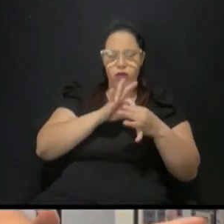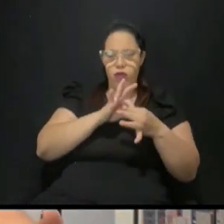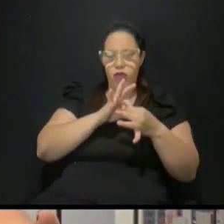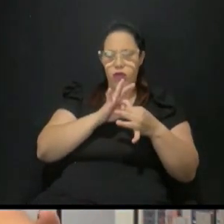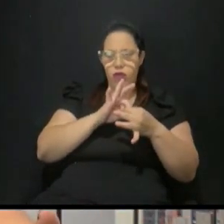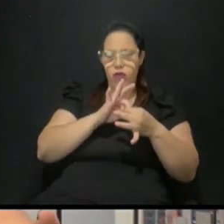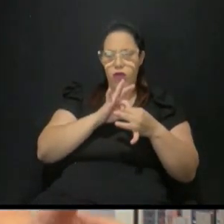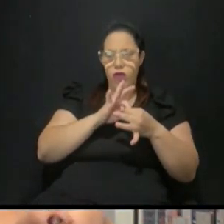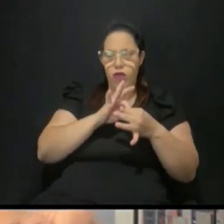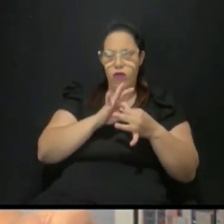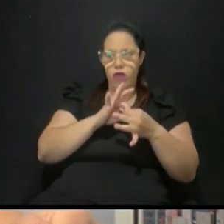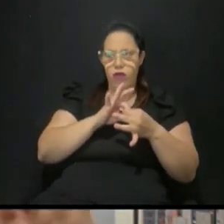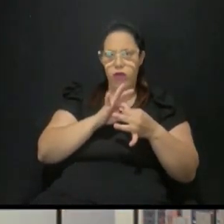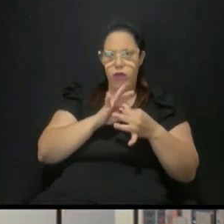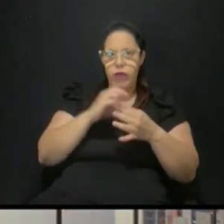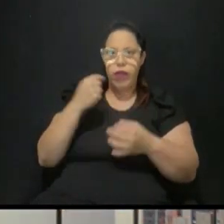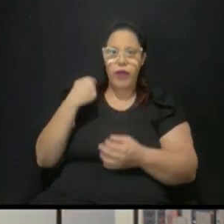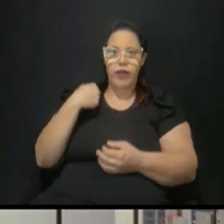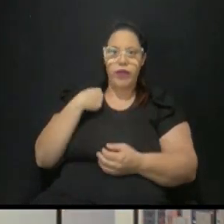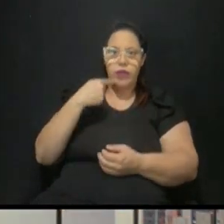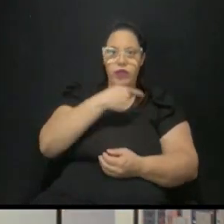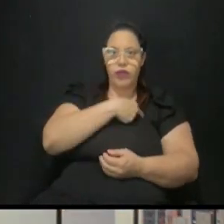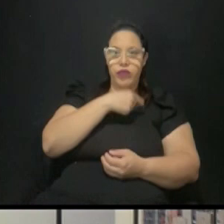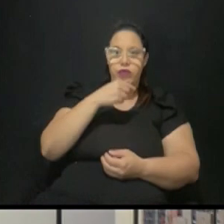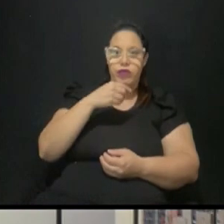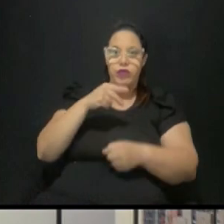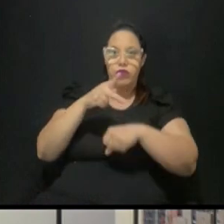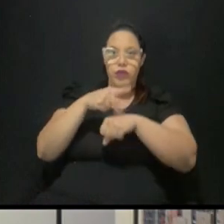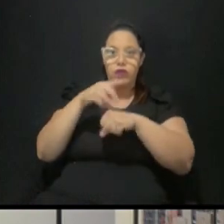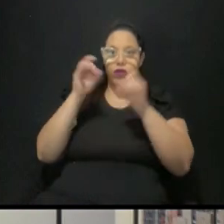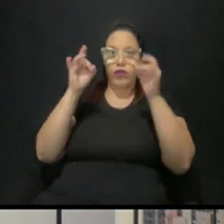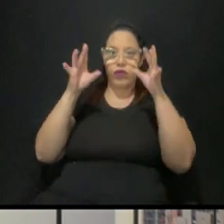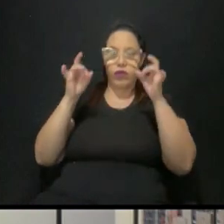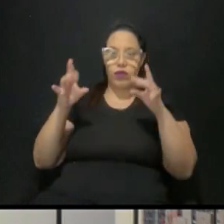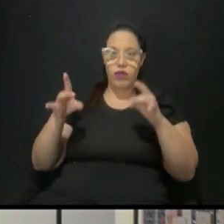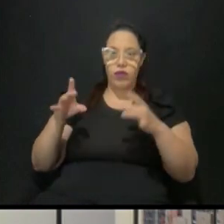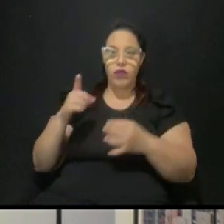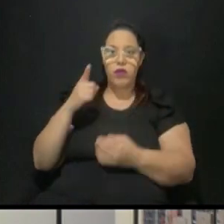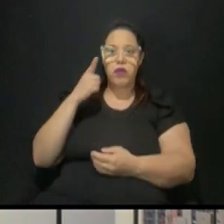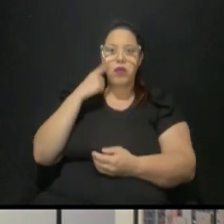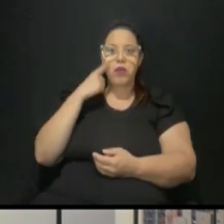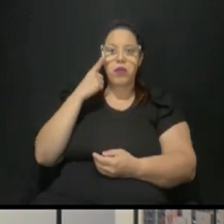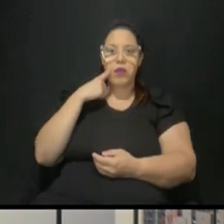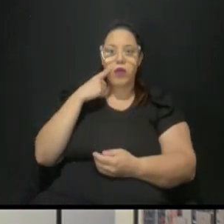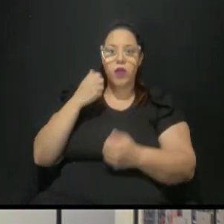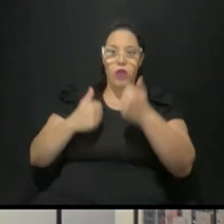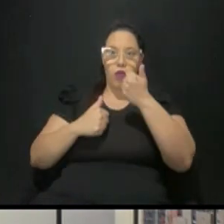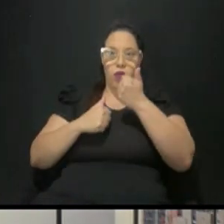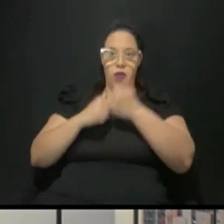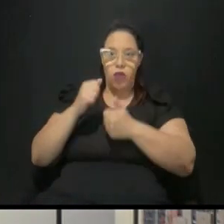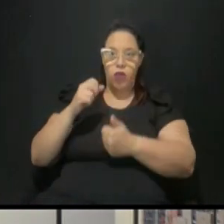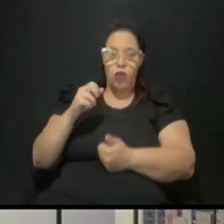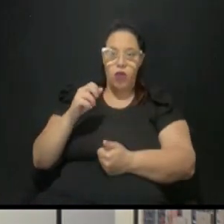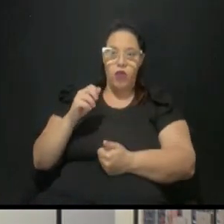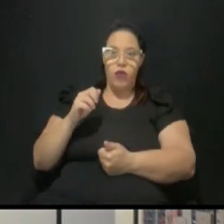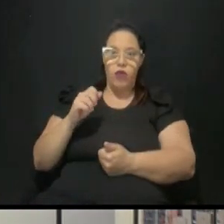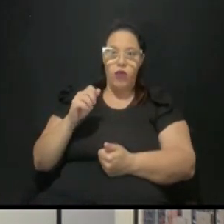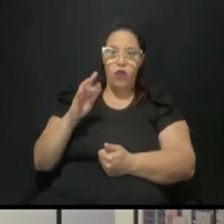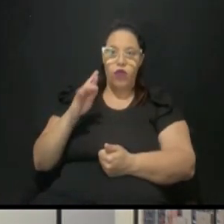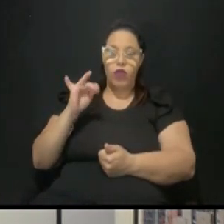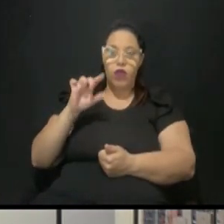do nosso país em especial, né, que tem um olhar diferente, por exemplo, para o futebol, e que muitas vezes